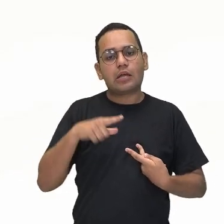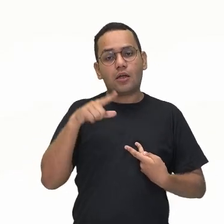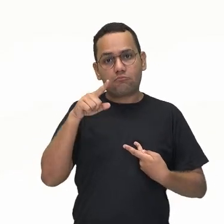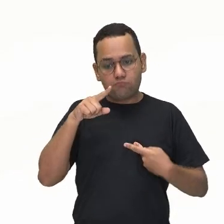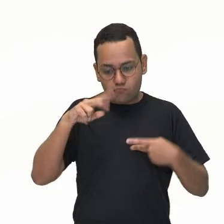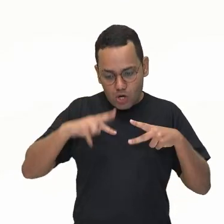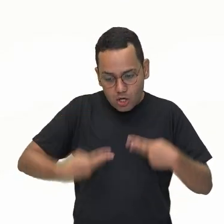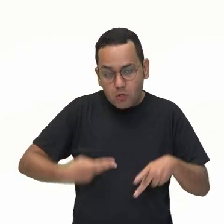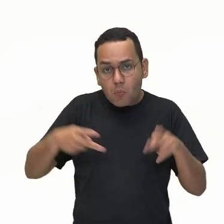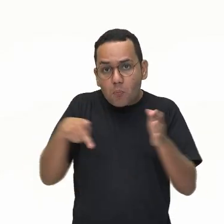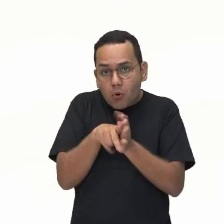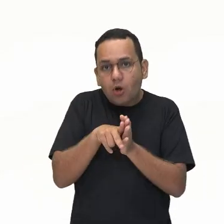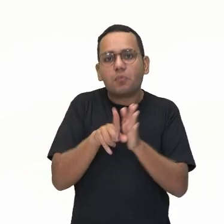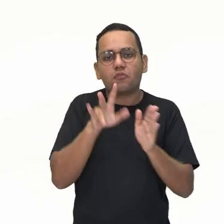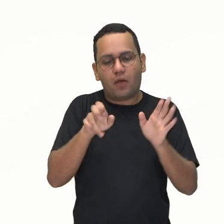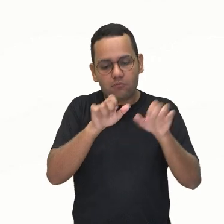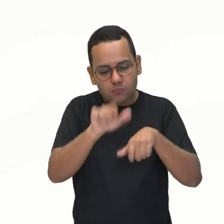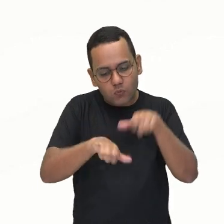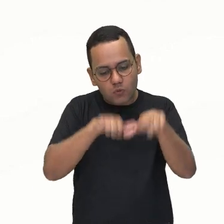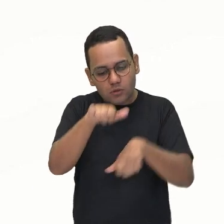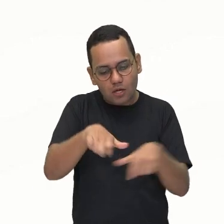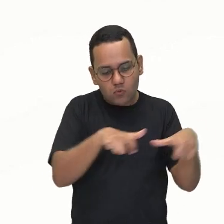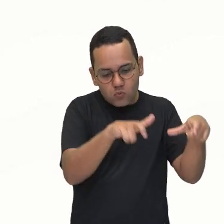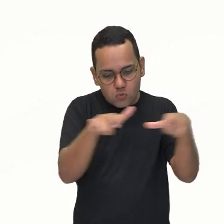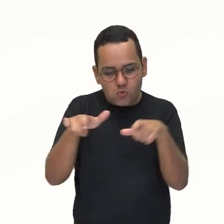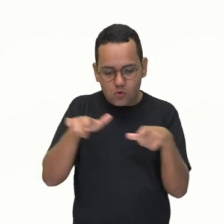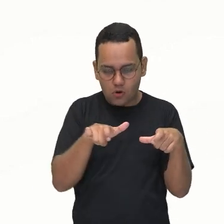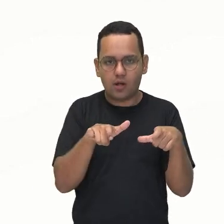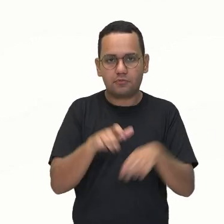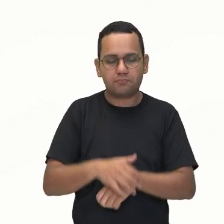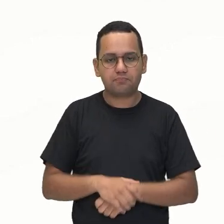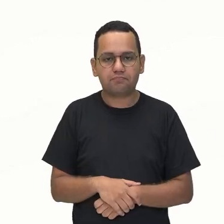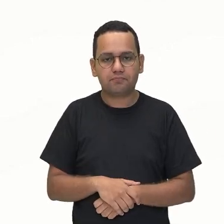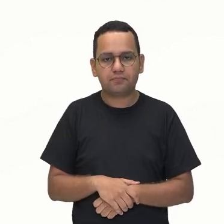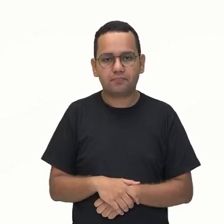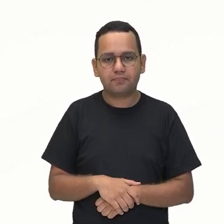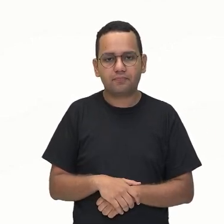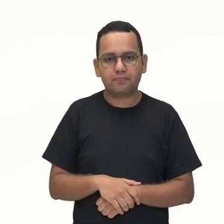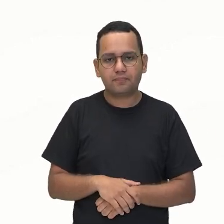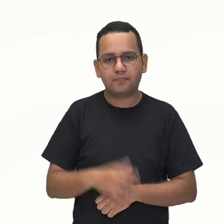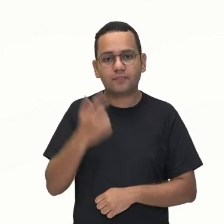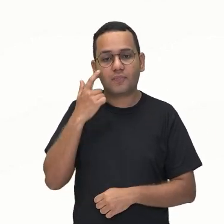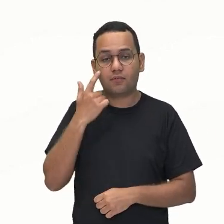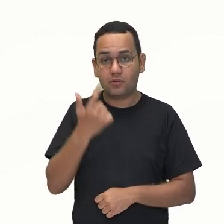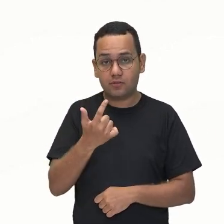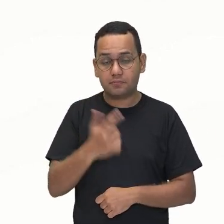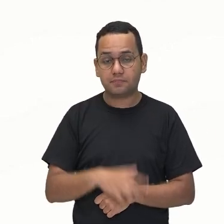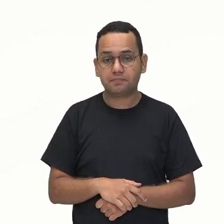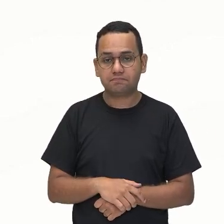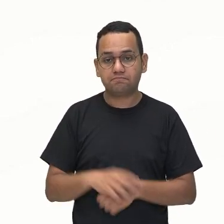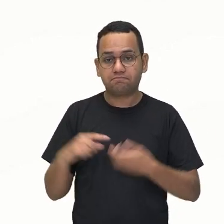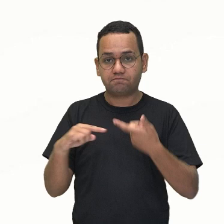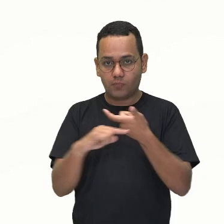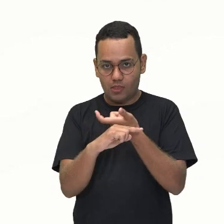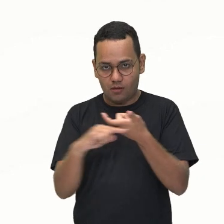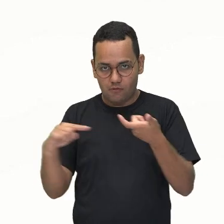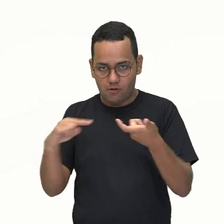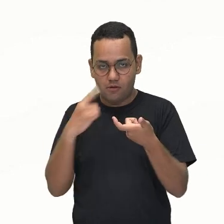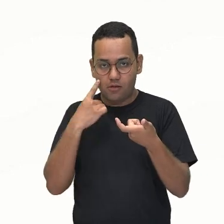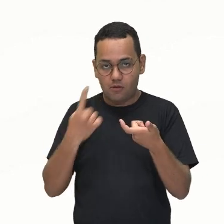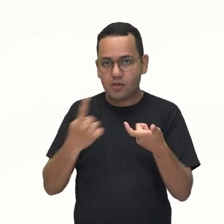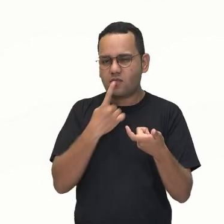naturais. Quando comento aqui para vocês que as transformações que eles